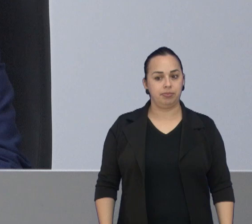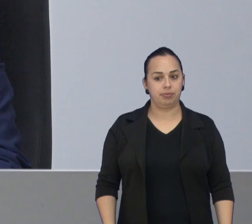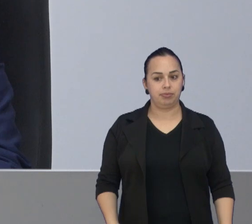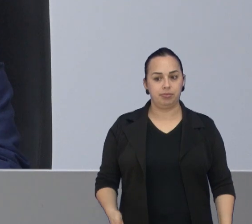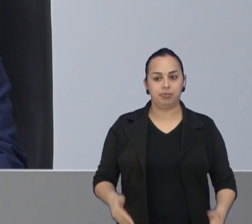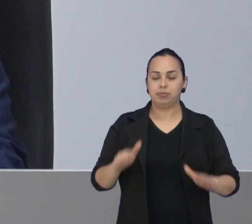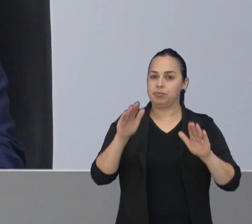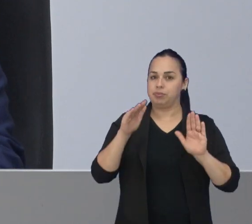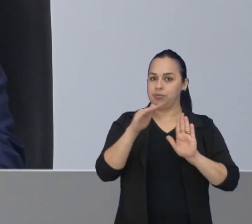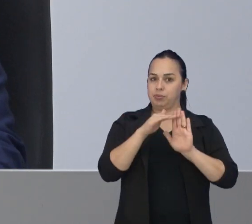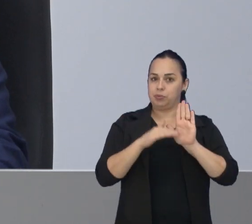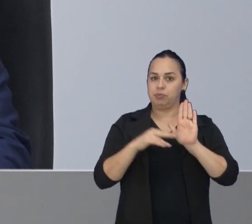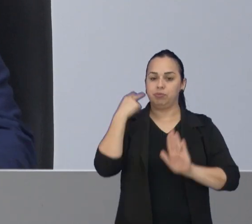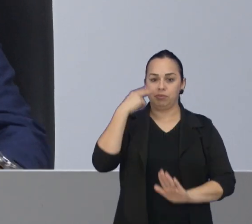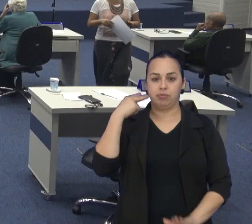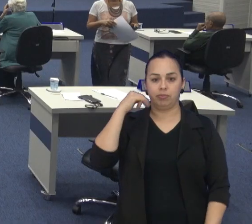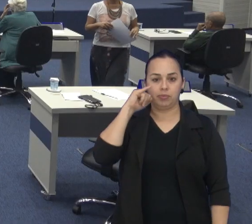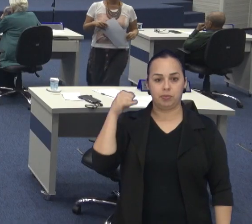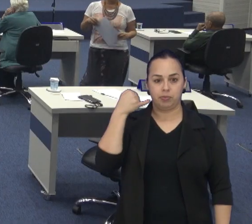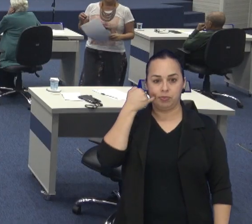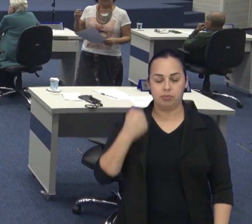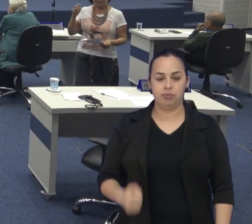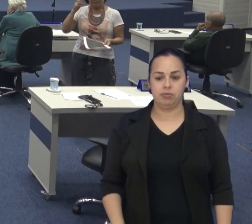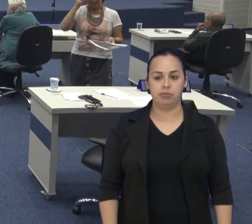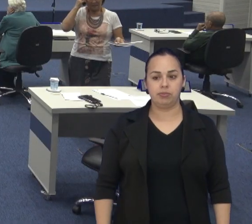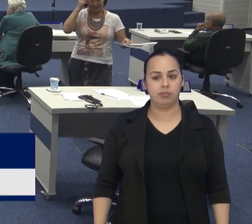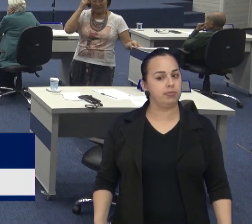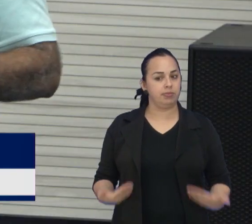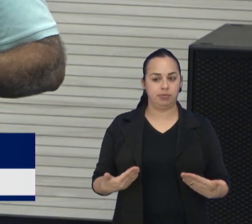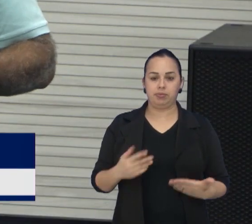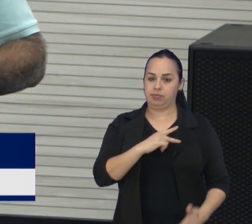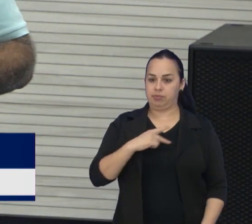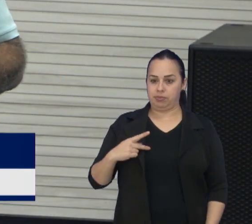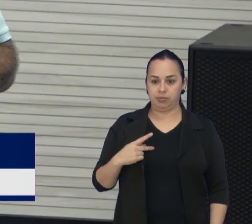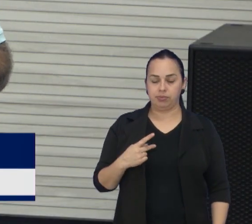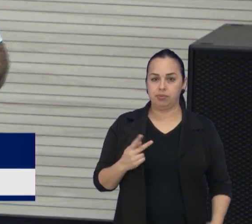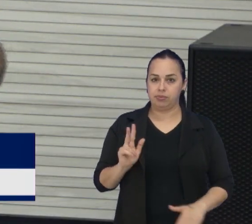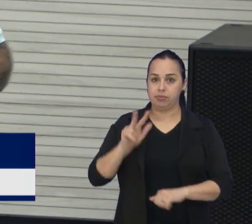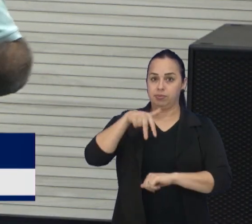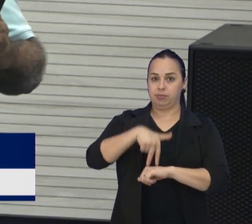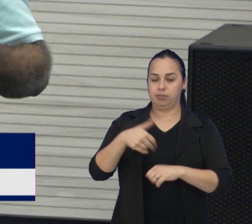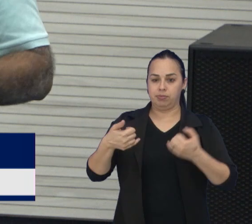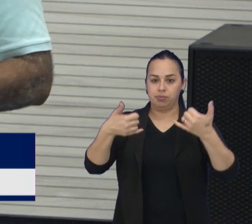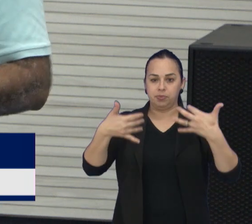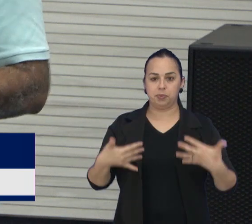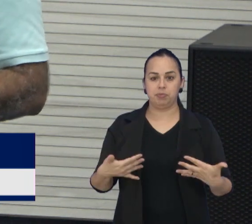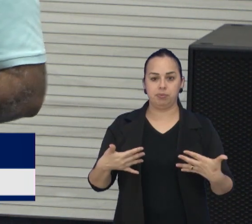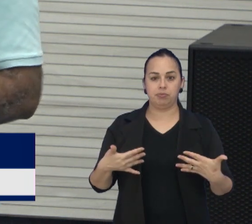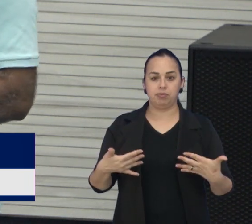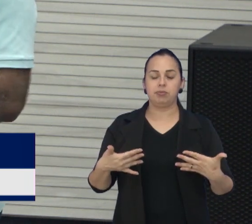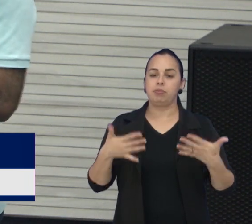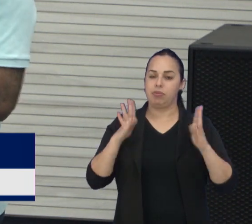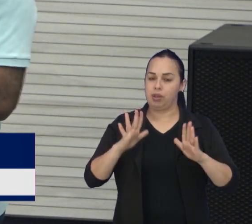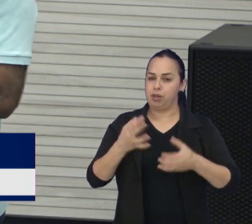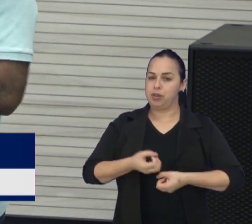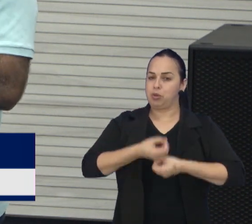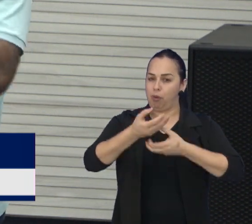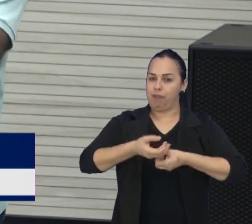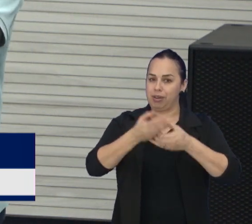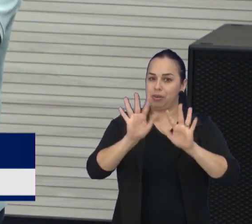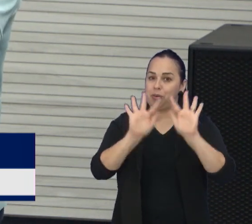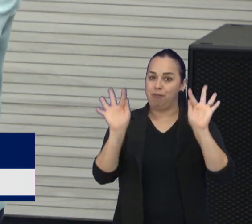Questão de ordem, o vereador Juvenil Silvério. Senhor presidente, venho a esse microfone e hoje confesso com bastante